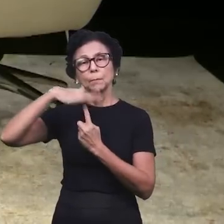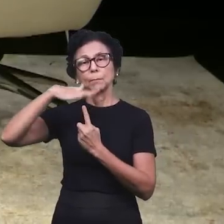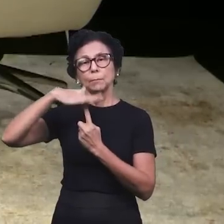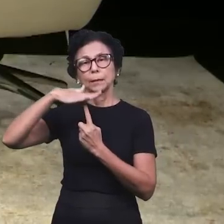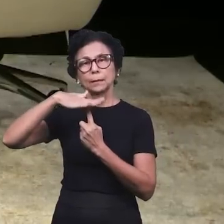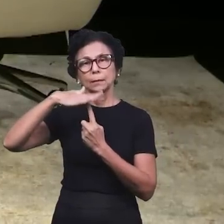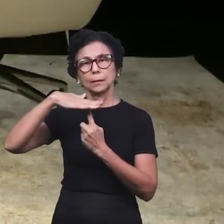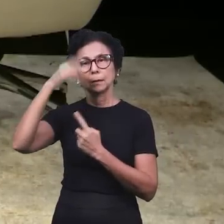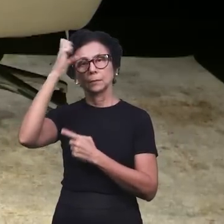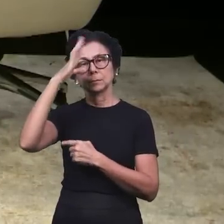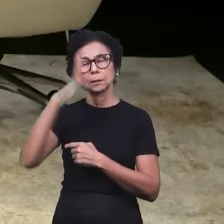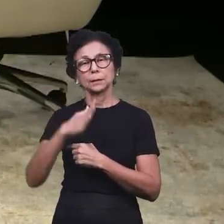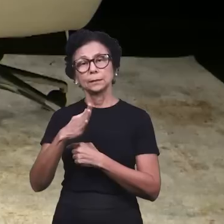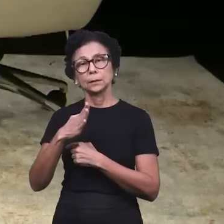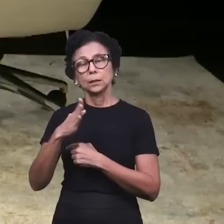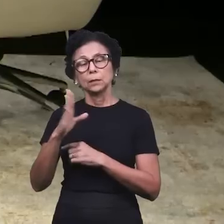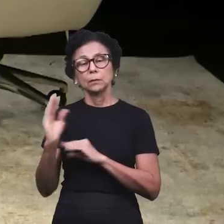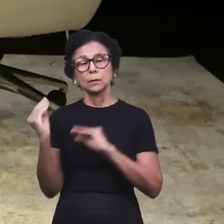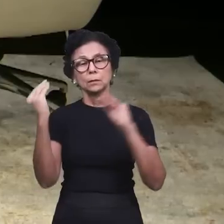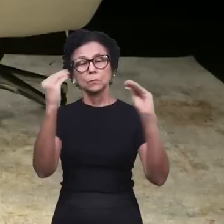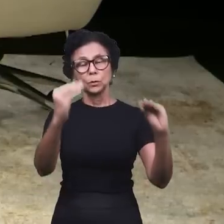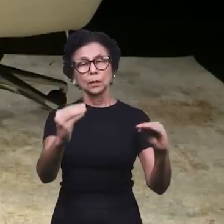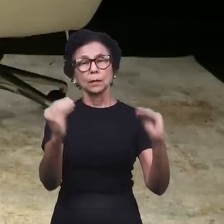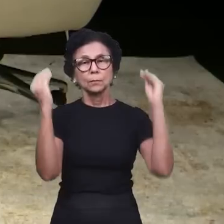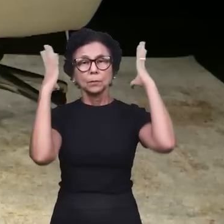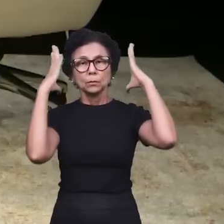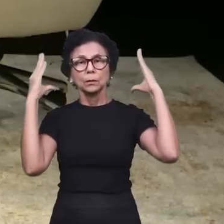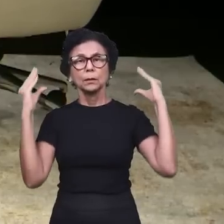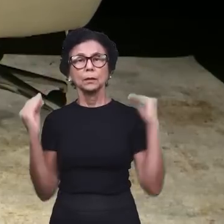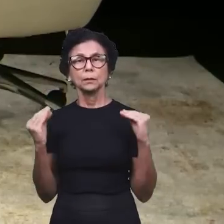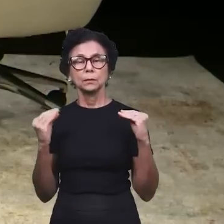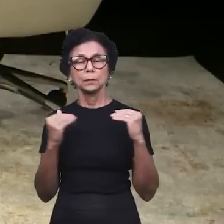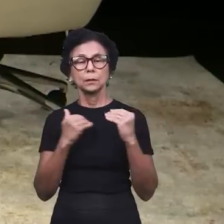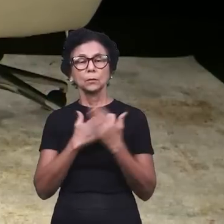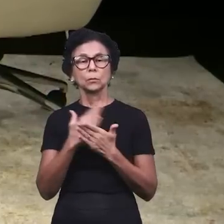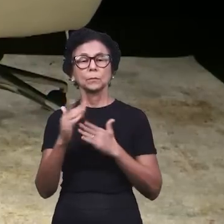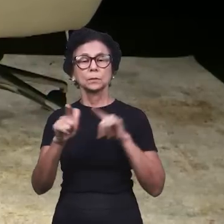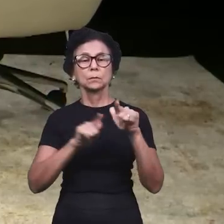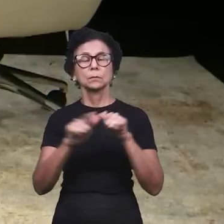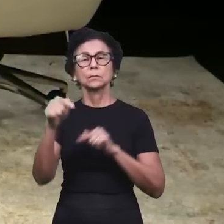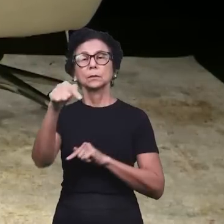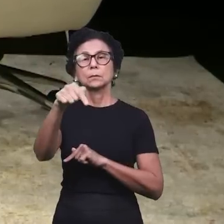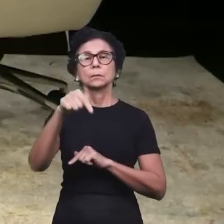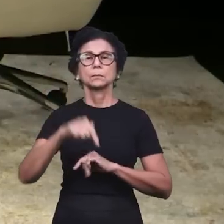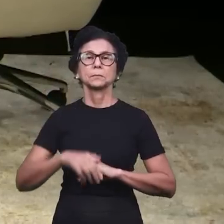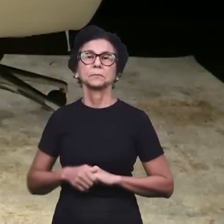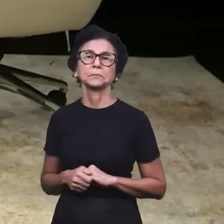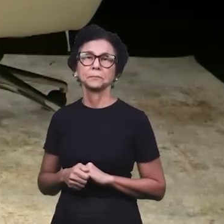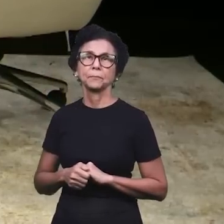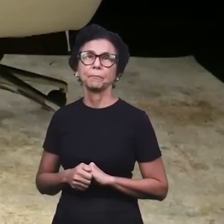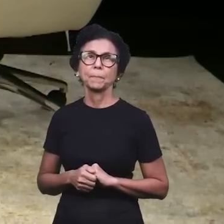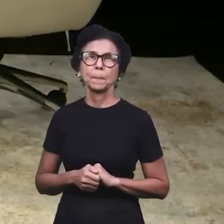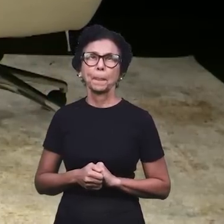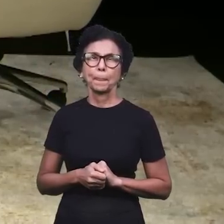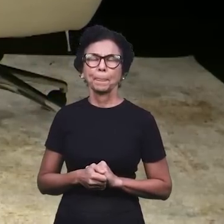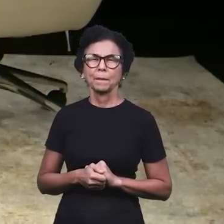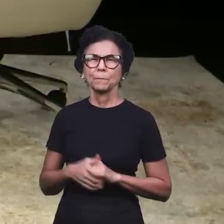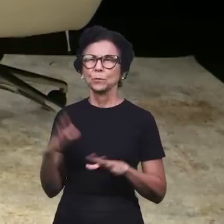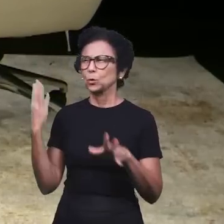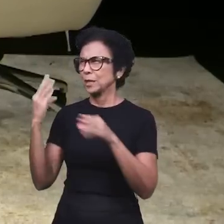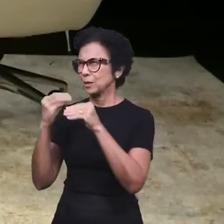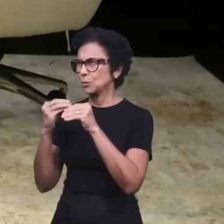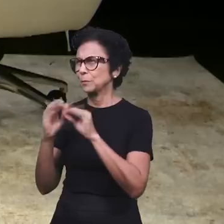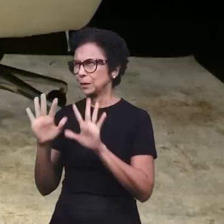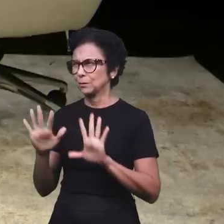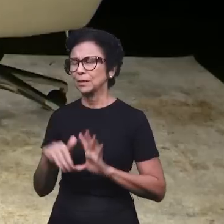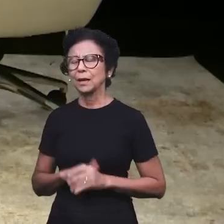é o pastor lá na Holanda. Da Holanda nós atingimos Bélgica. Então, uma coisa, estou adiantando para vocês, falando fora da América, para saber que